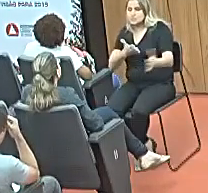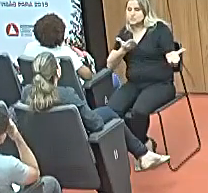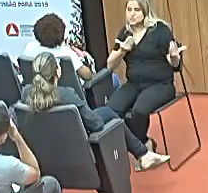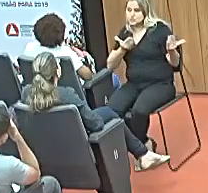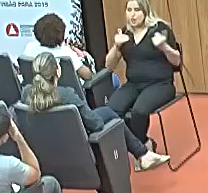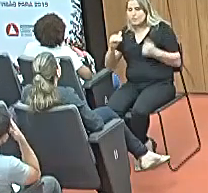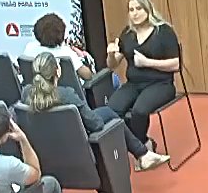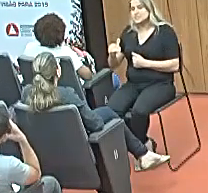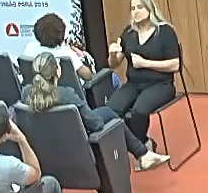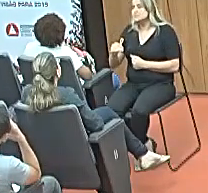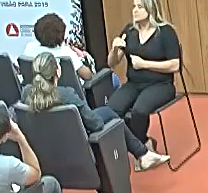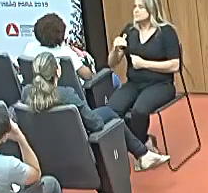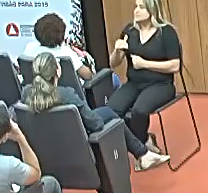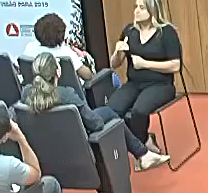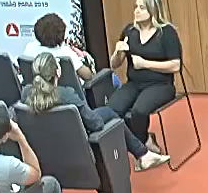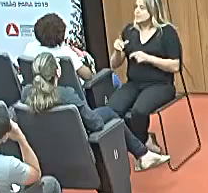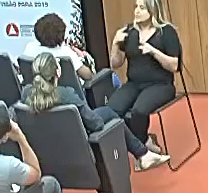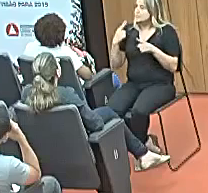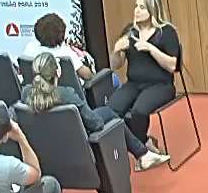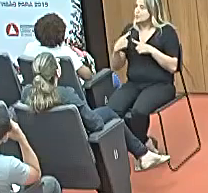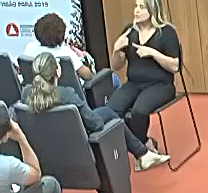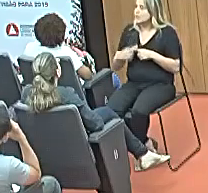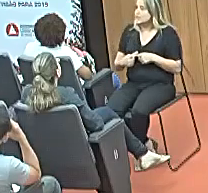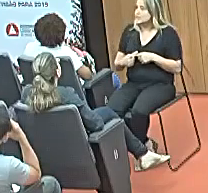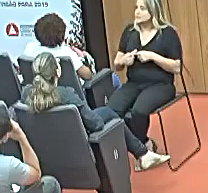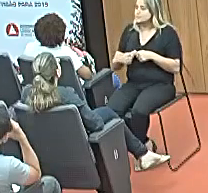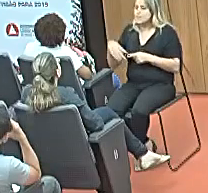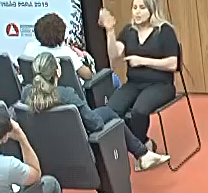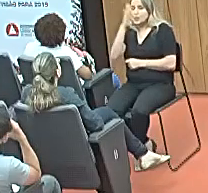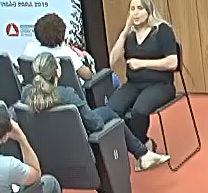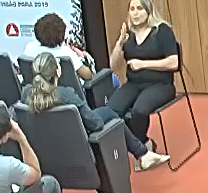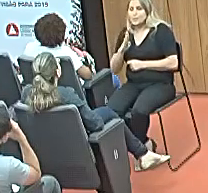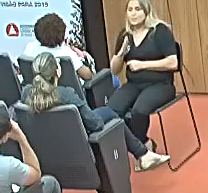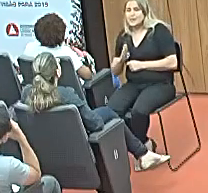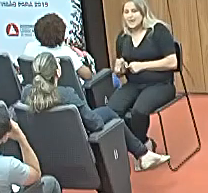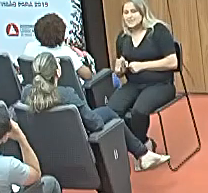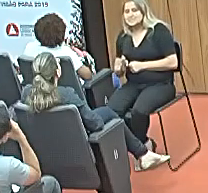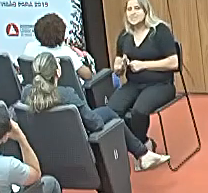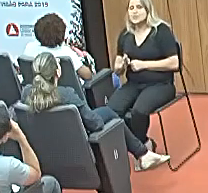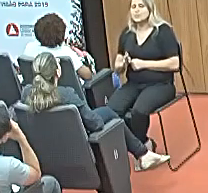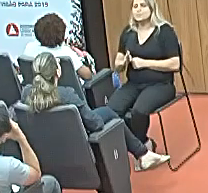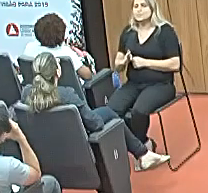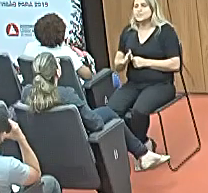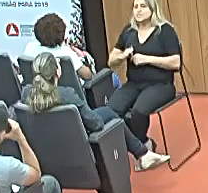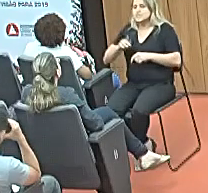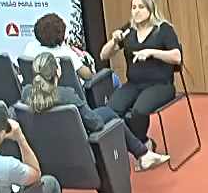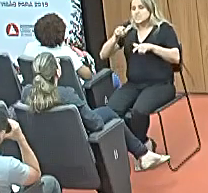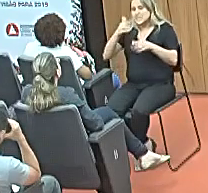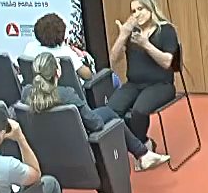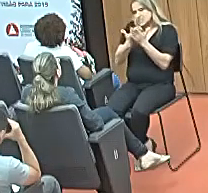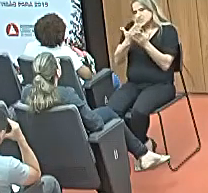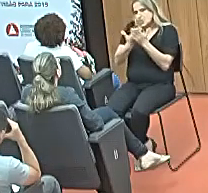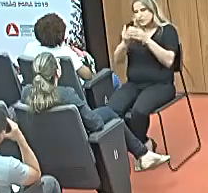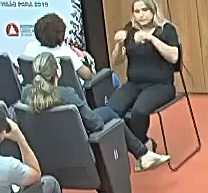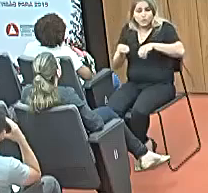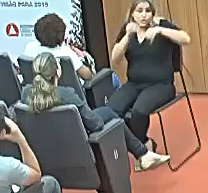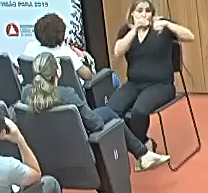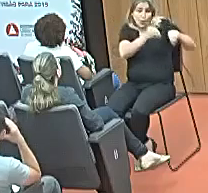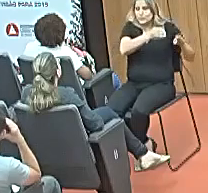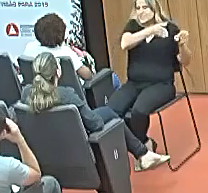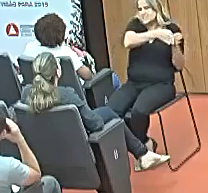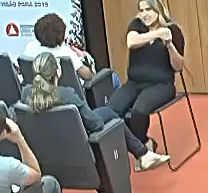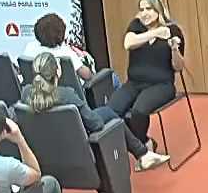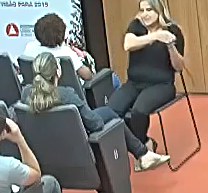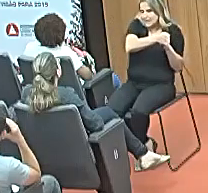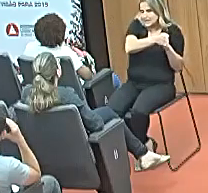até porque é o brasil alfabetizado ficou numa outra secretaria ea gente pede o apoio de vocês